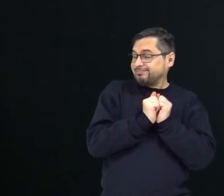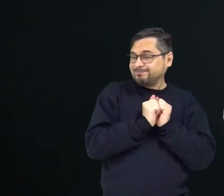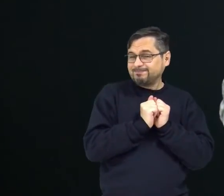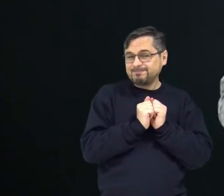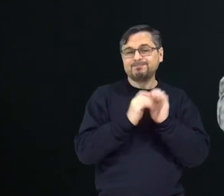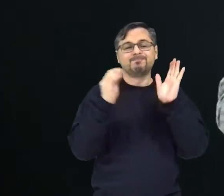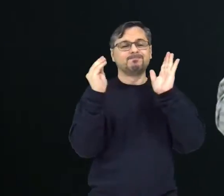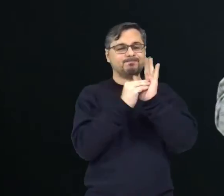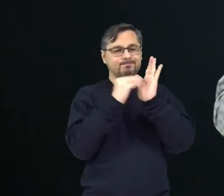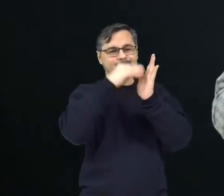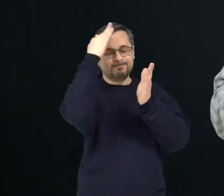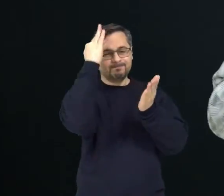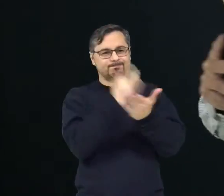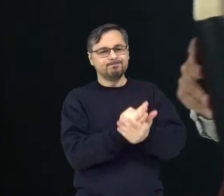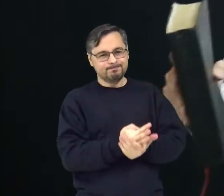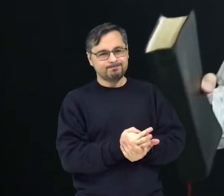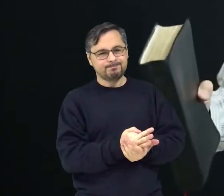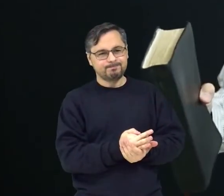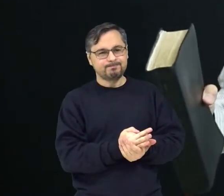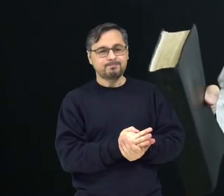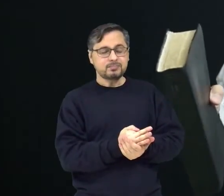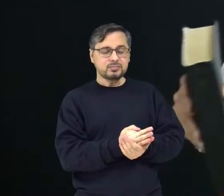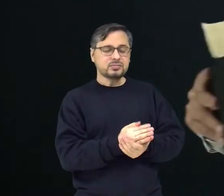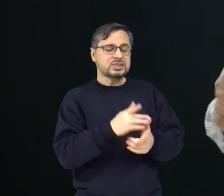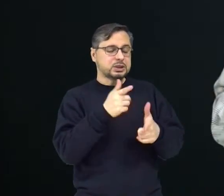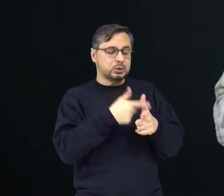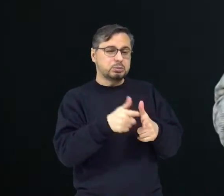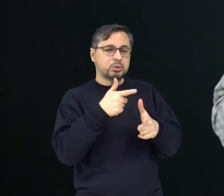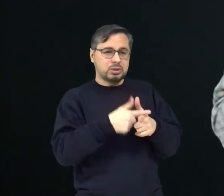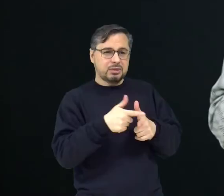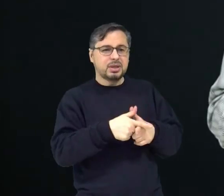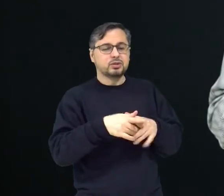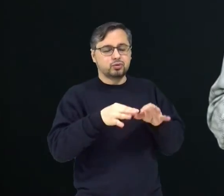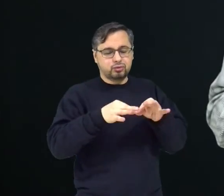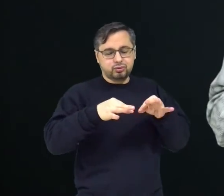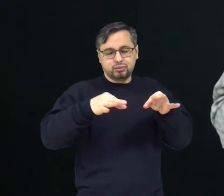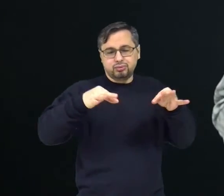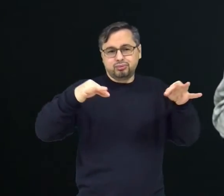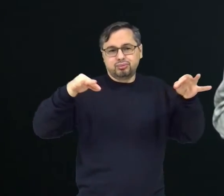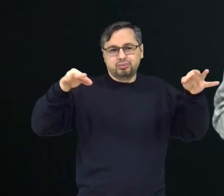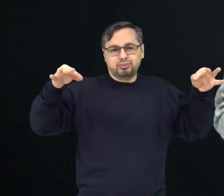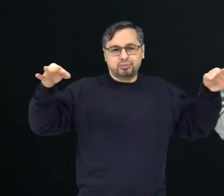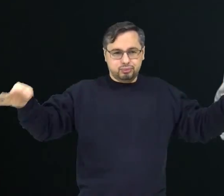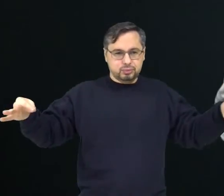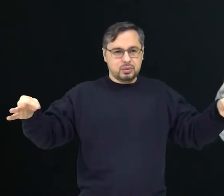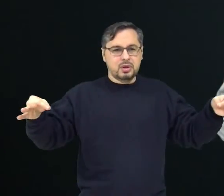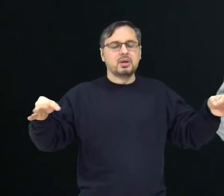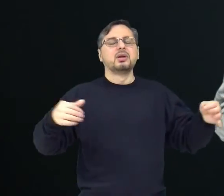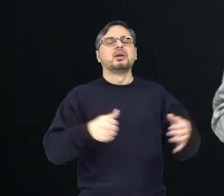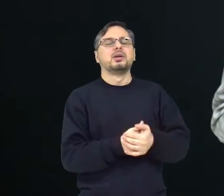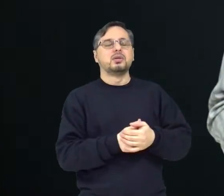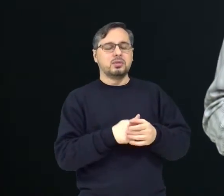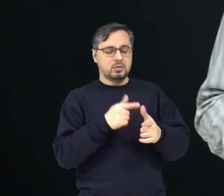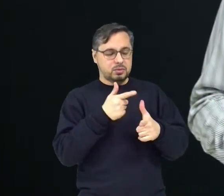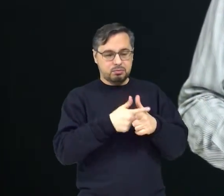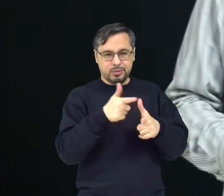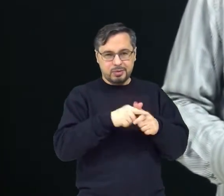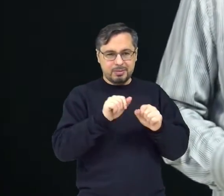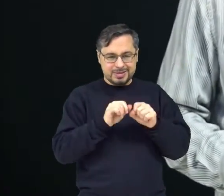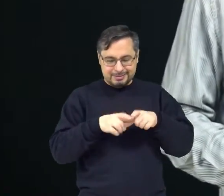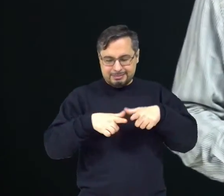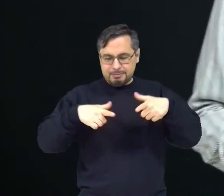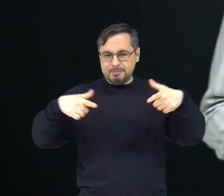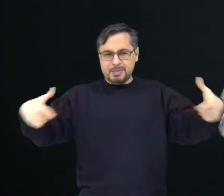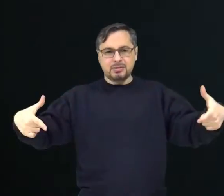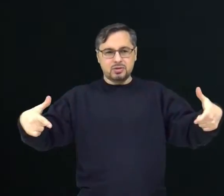falta de fé. E aí os problemas se delongam. Os problemas avançam sobre outras áreas da nossa vida.